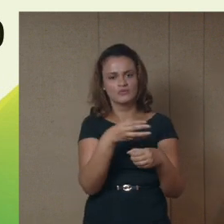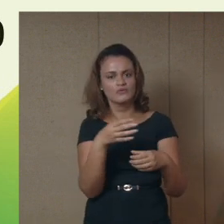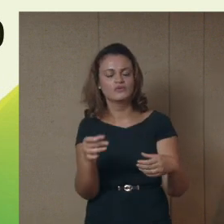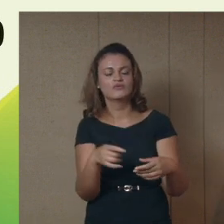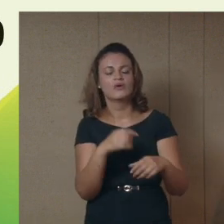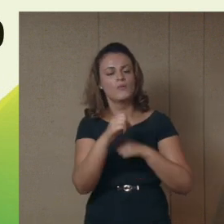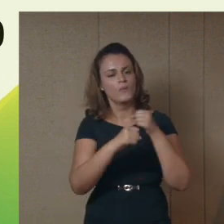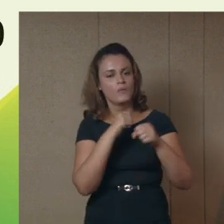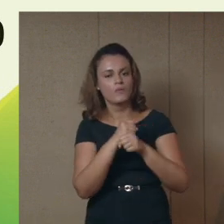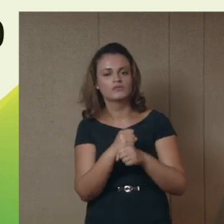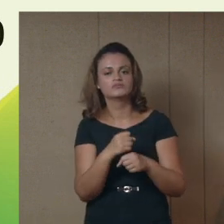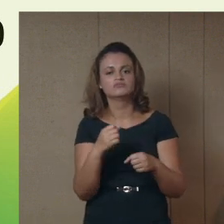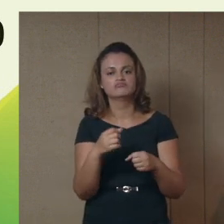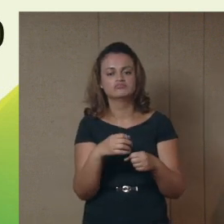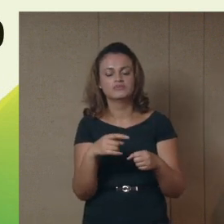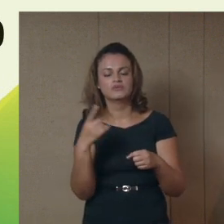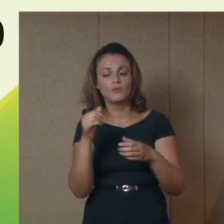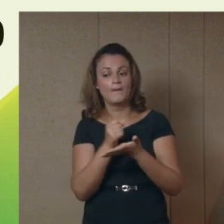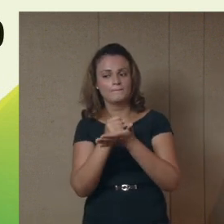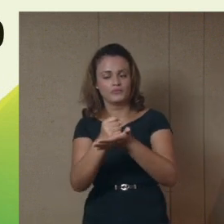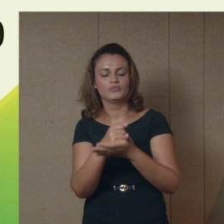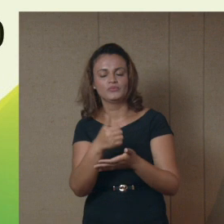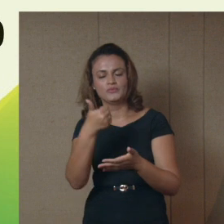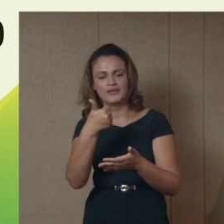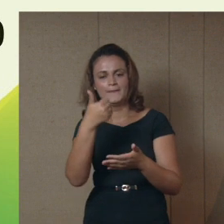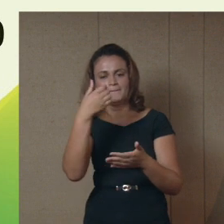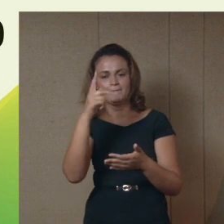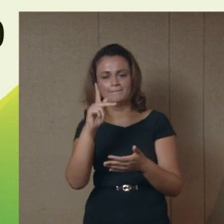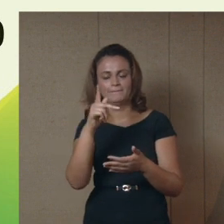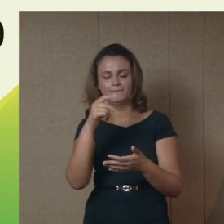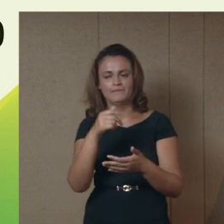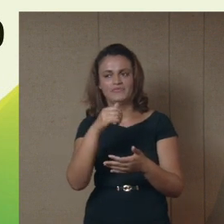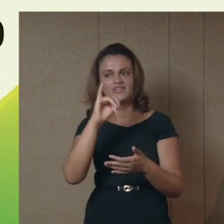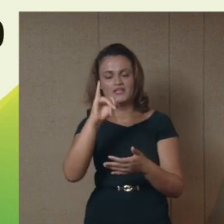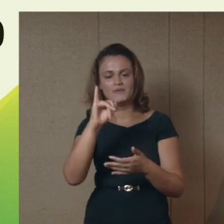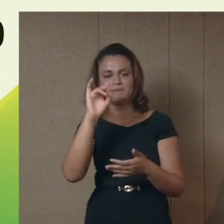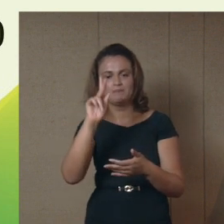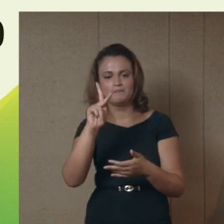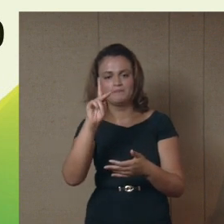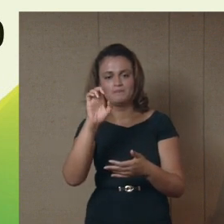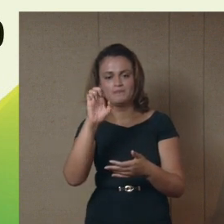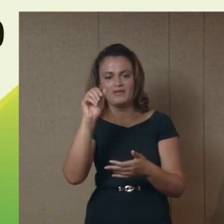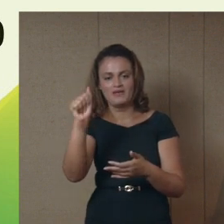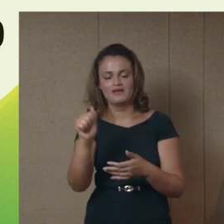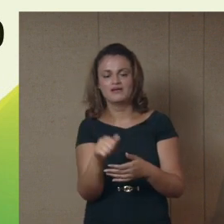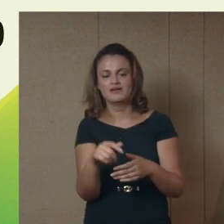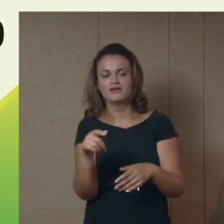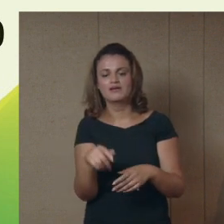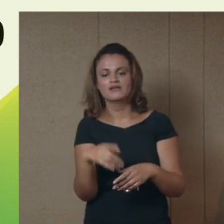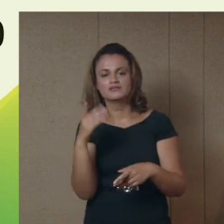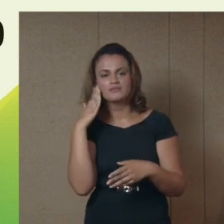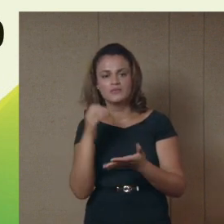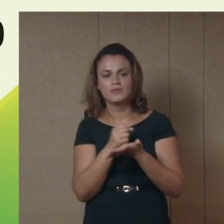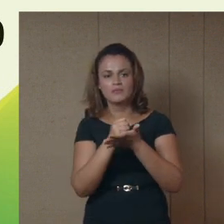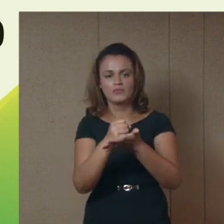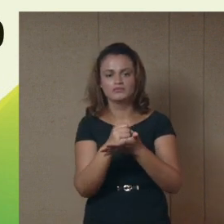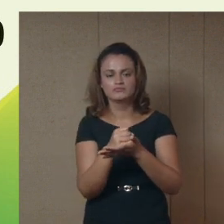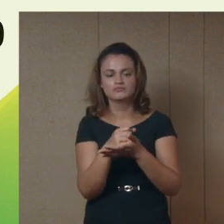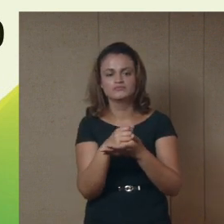e algum apoio do do estudo idéia é que fez um levantamento de cáceres no mato grosso é